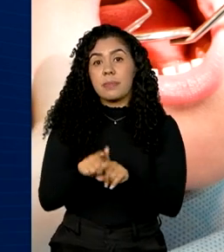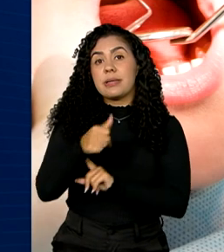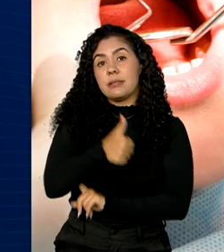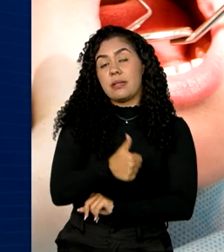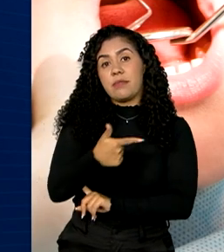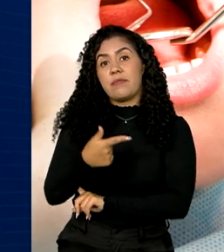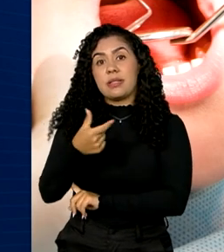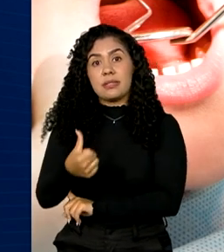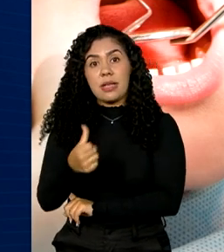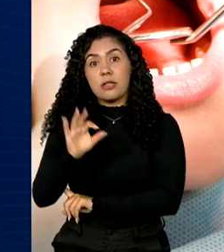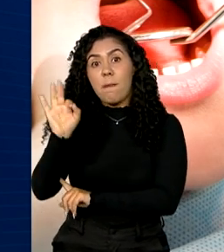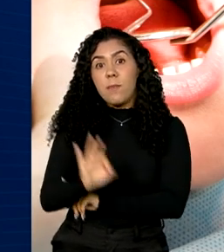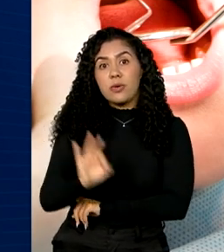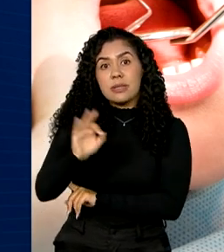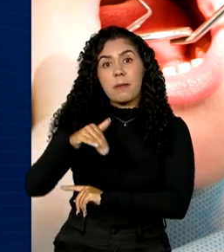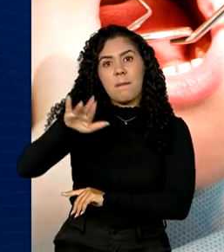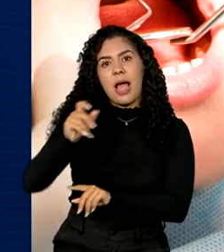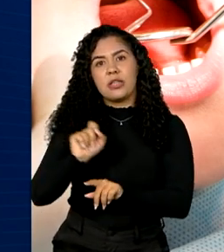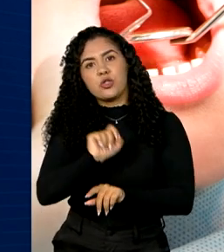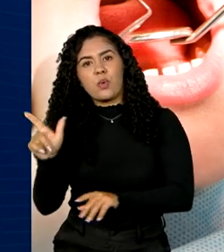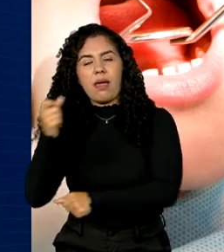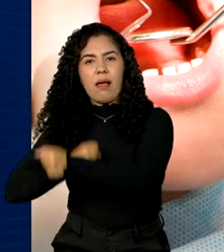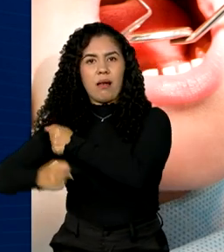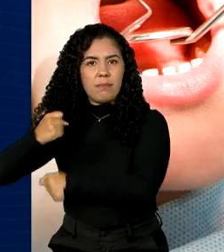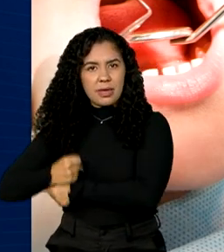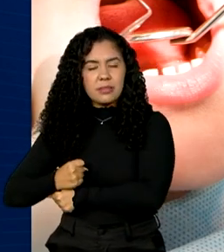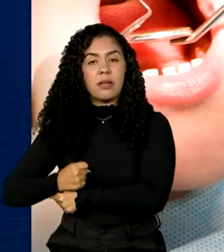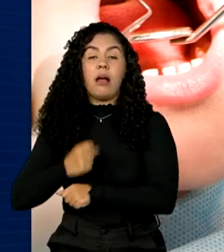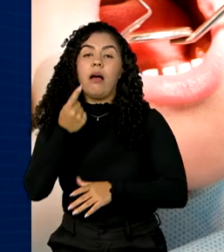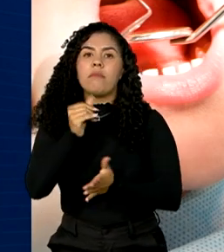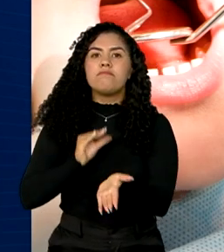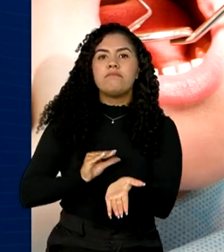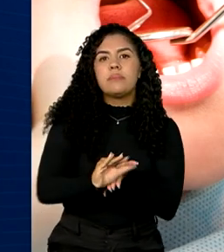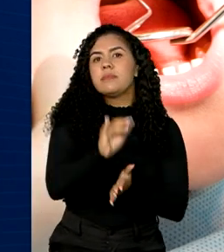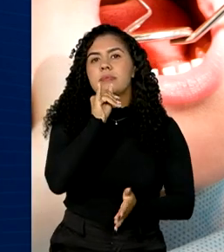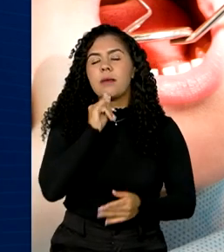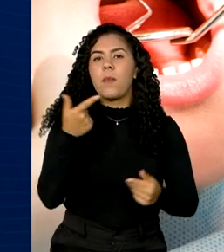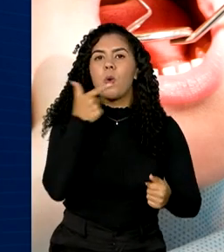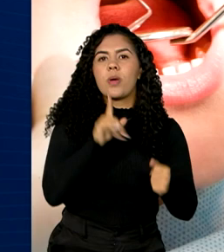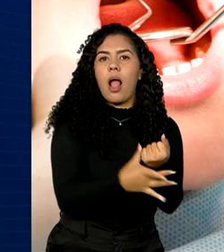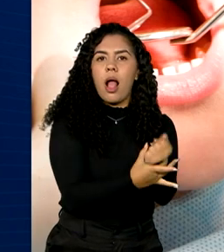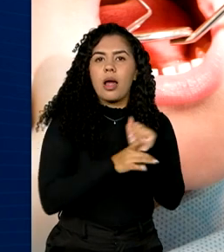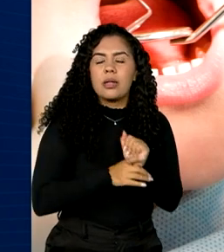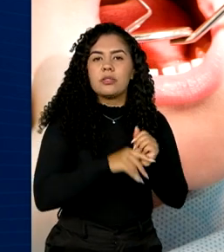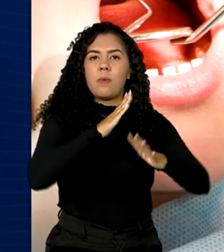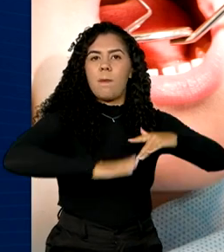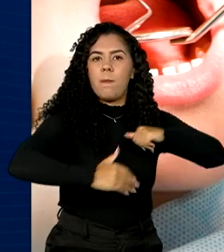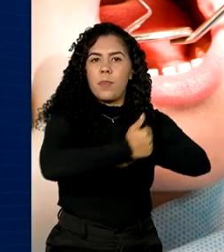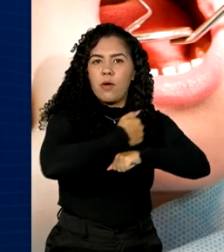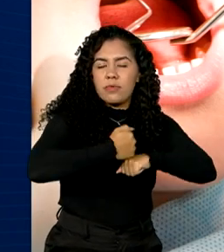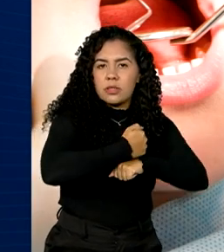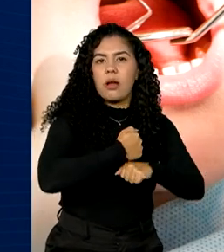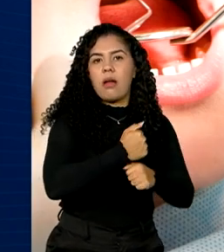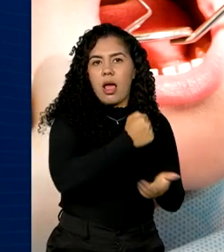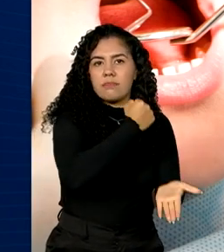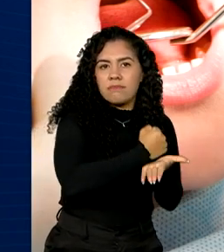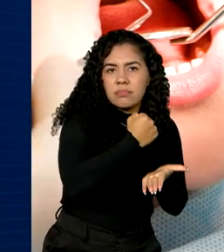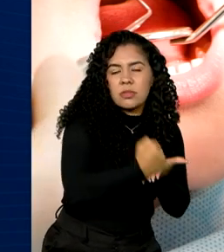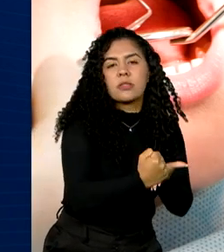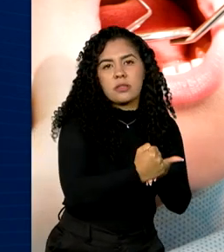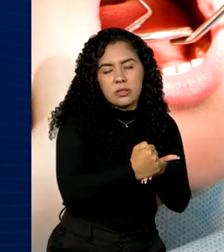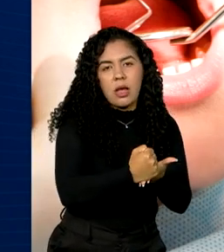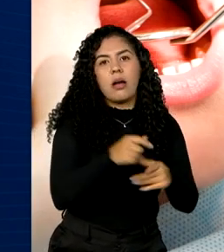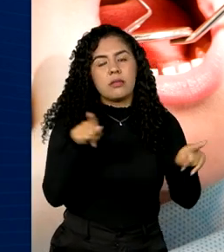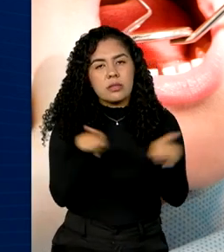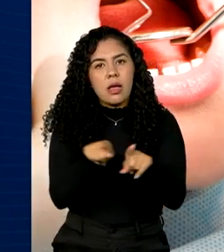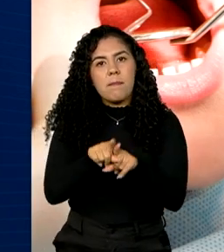126% maior que o ano passado. Os investimentos garantem a contratação de equipes especializadas em saúde bucal, repasse